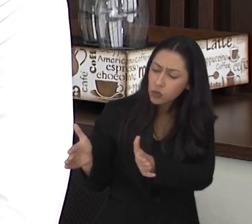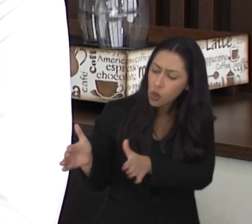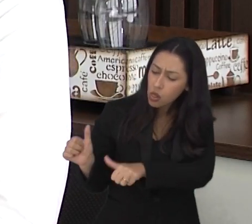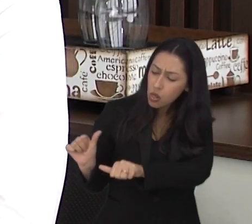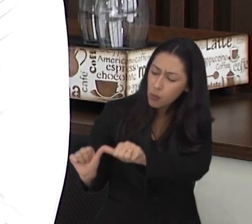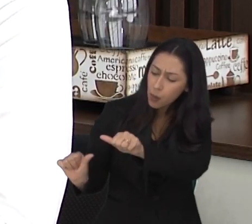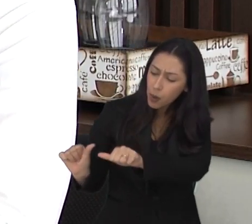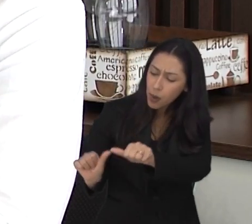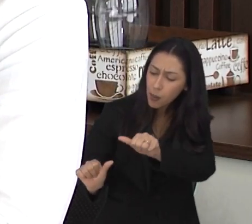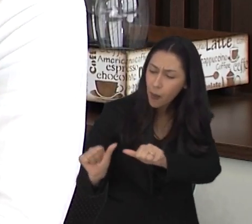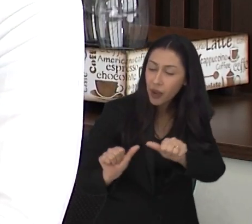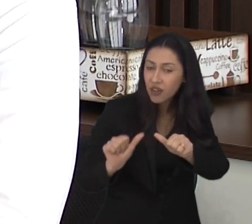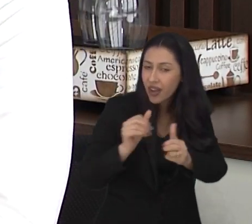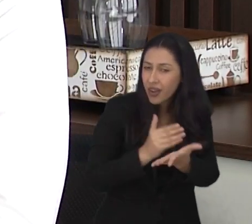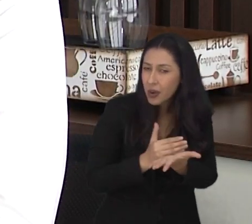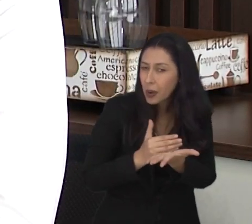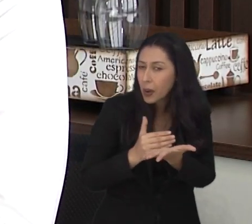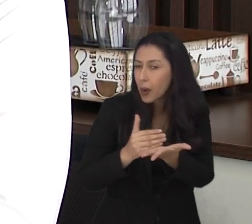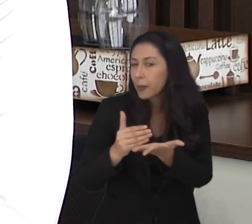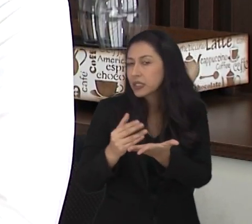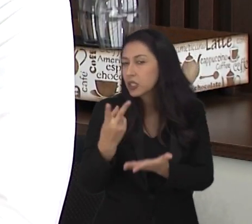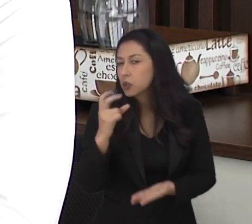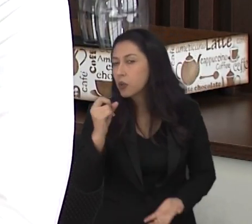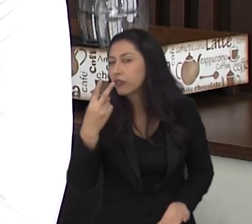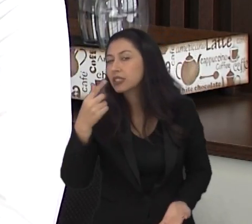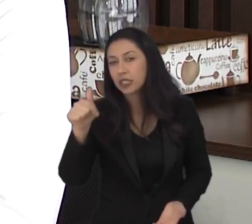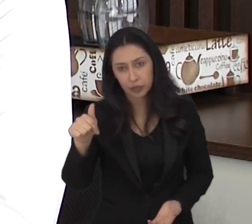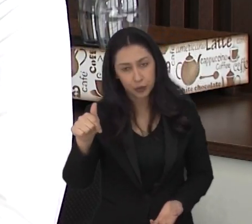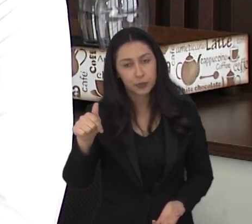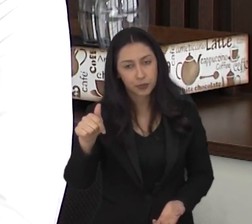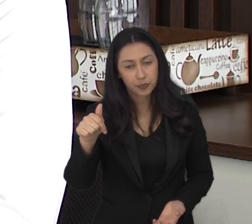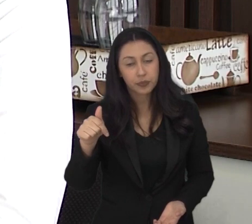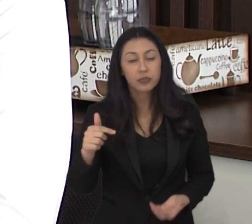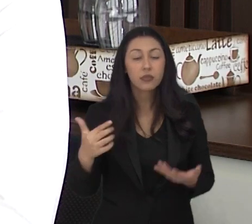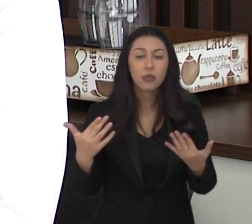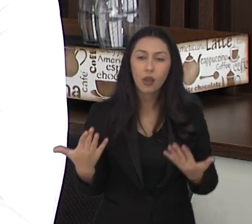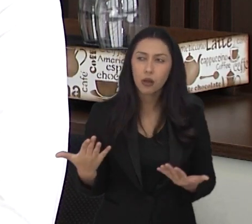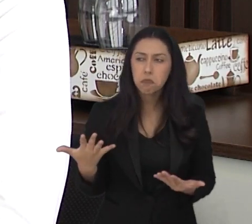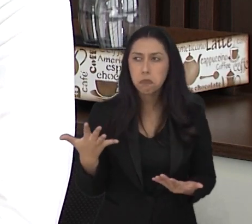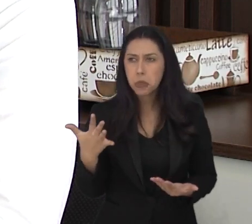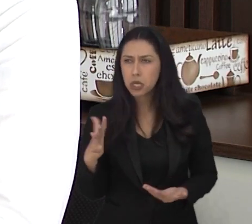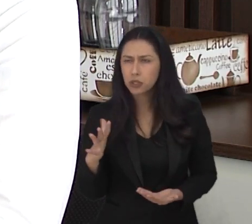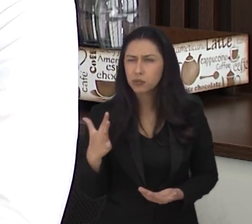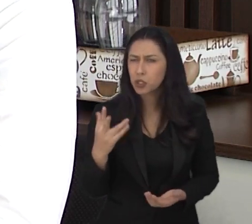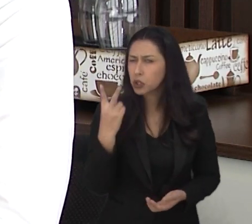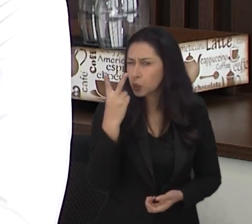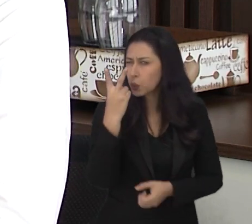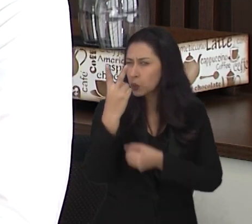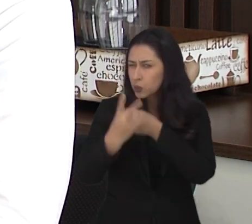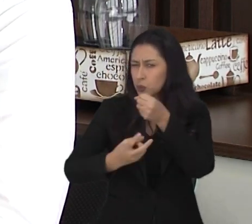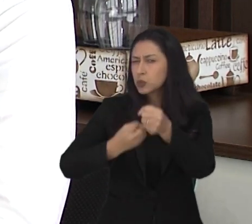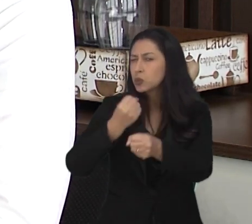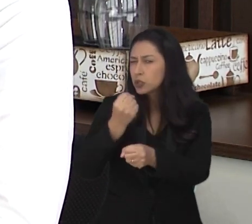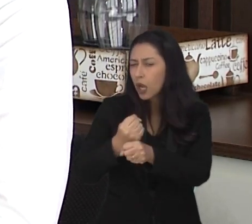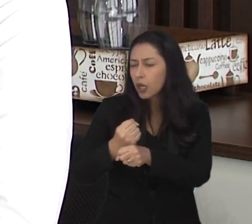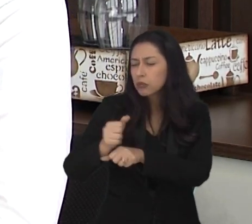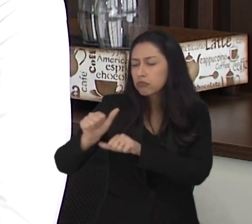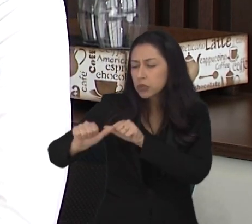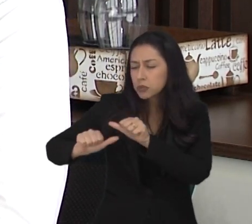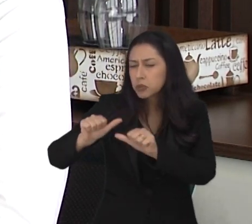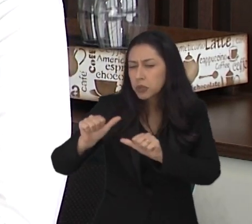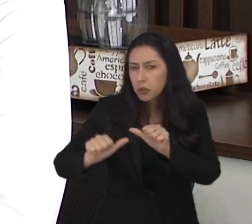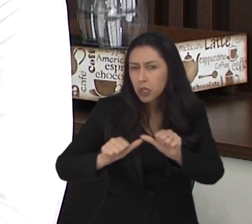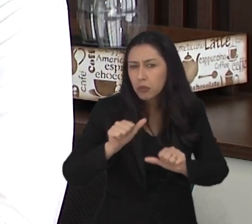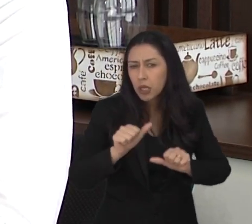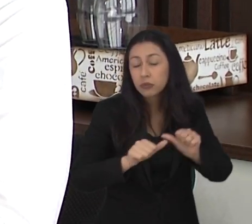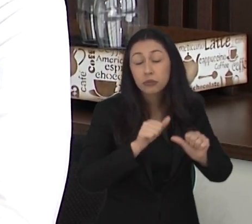O início da cobrança do imposto seletivo deve começar em 2027. Então a gente tem aí mais ou menos 2 anos